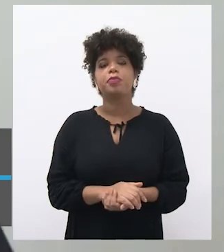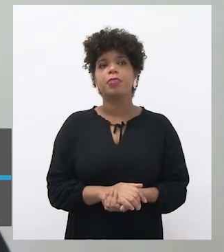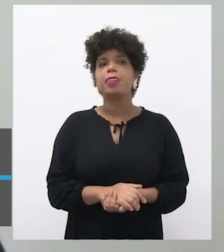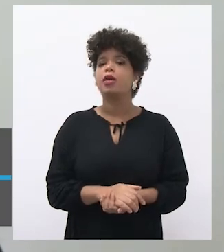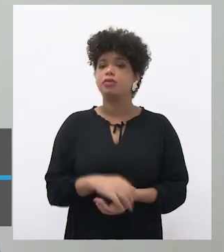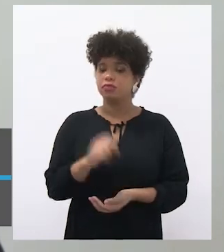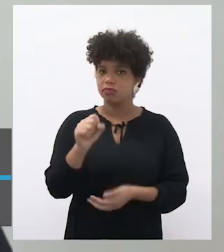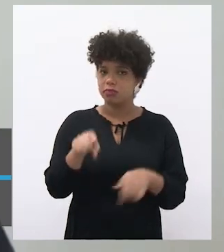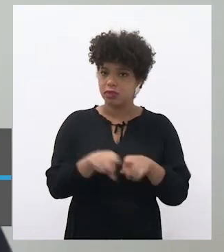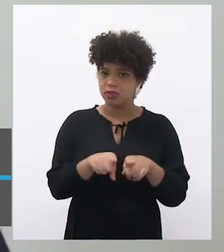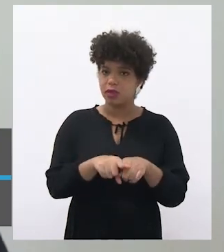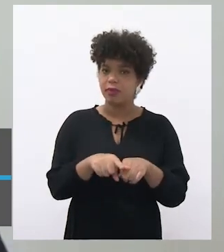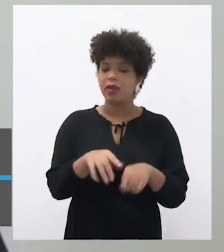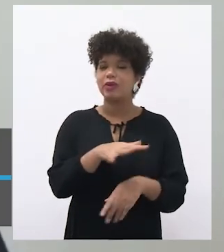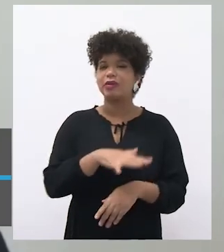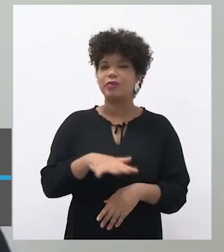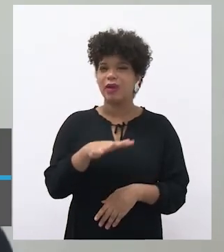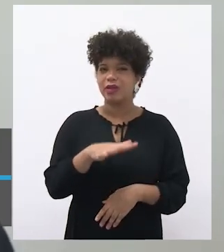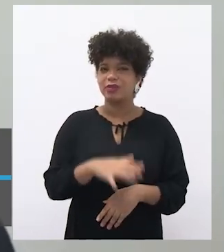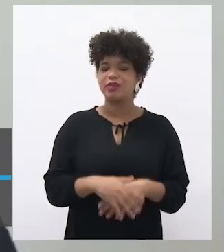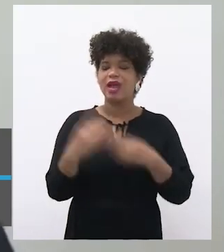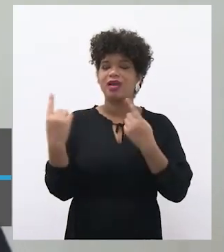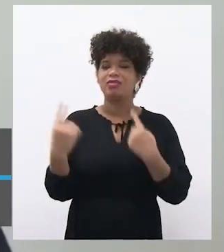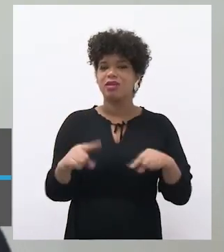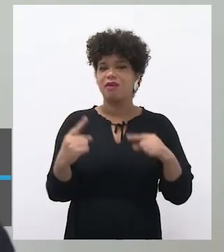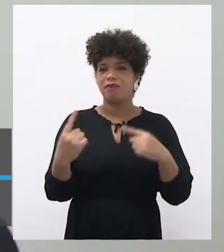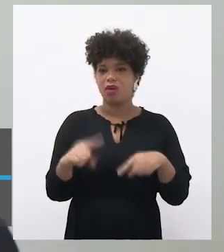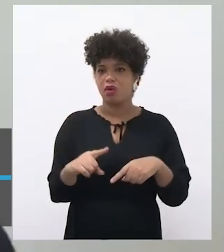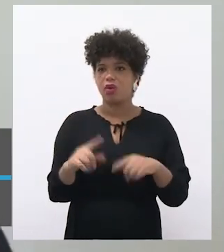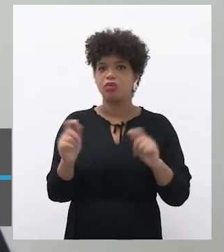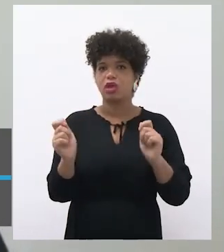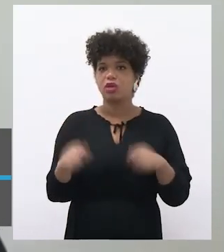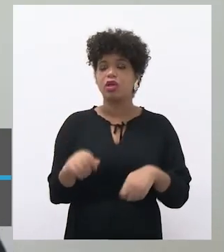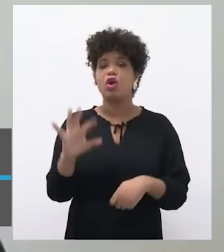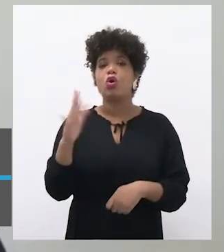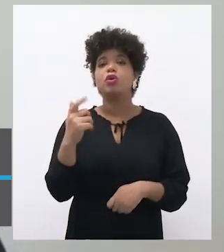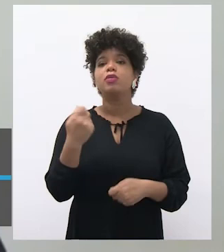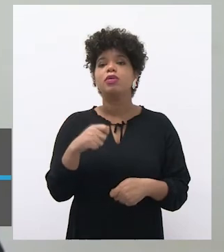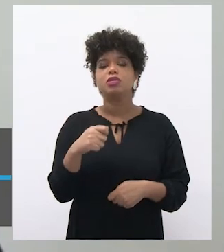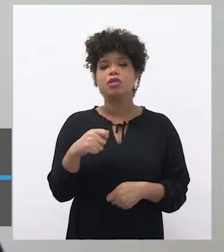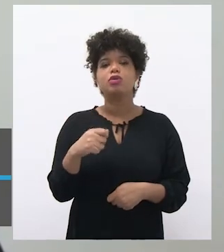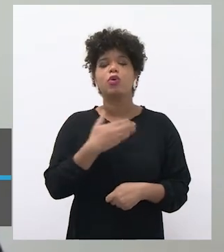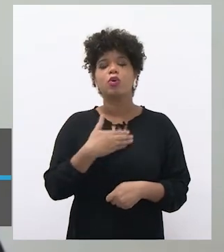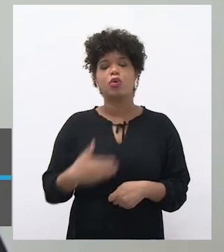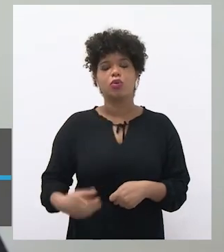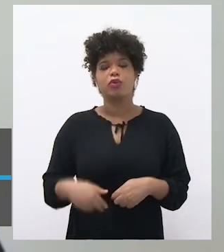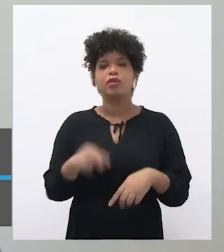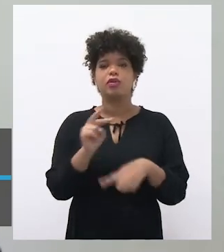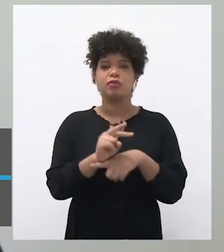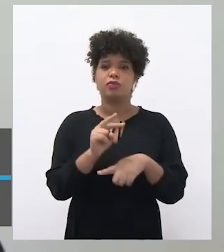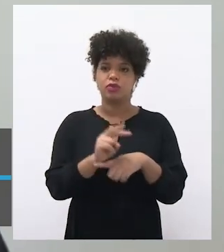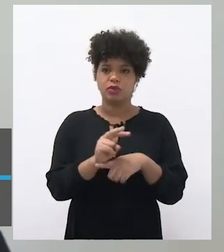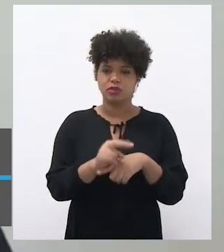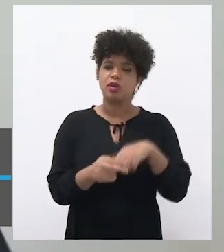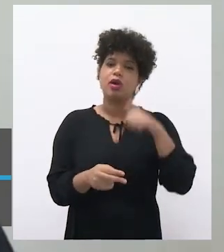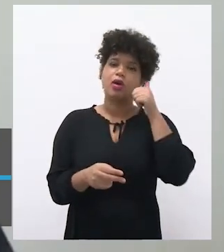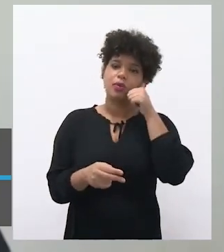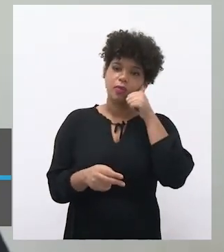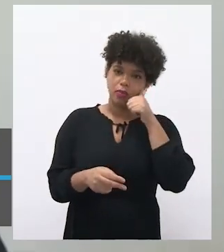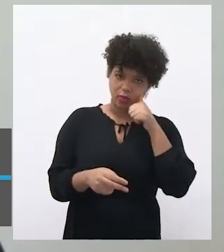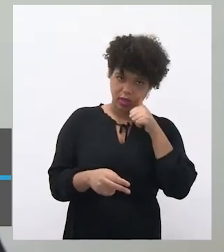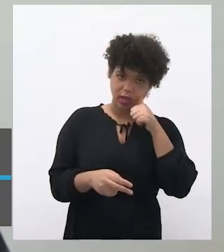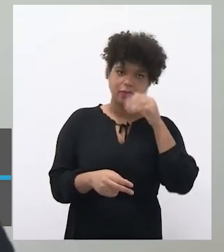o Estado brasileiro passa uma mensagem importante, né? Que é a de que esse conflito, ainda que ele seja um conflito familiar,